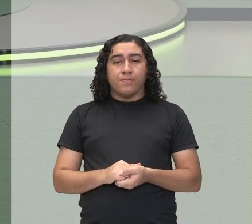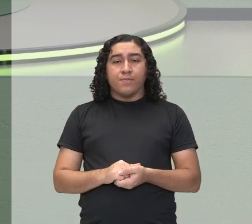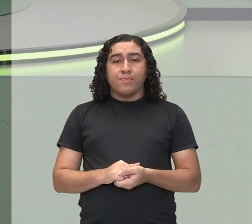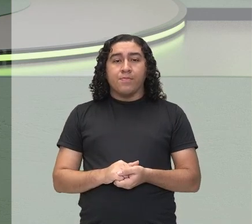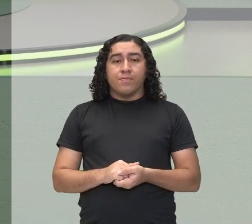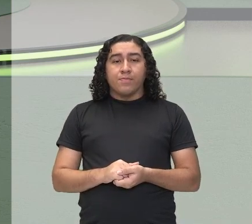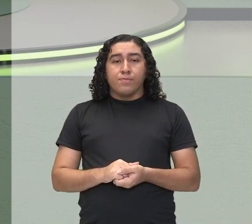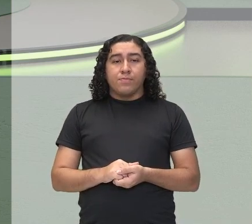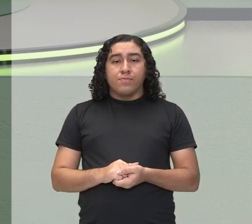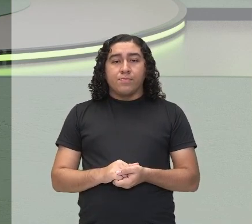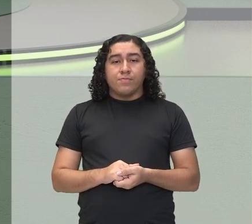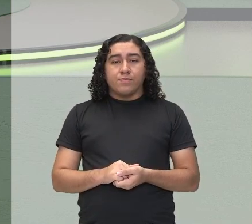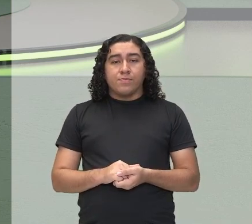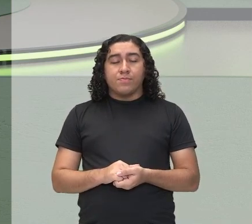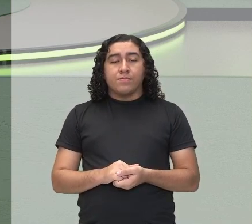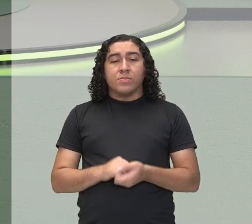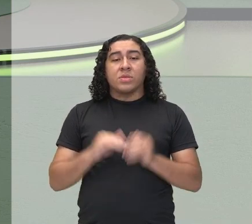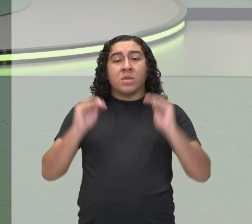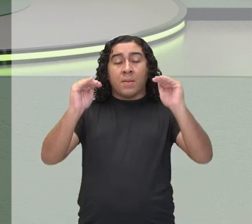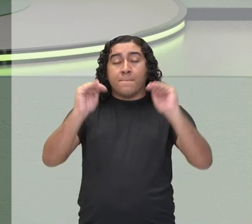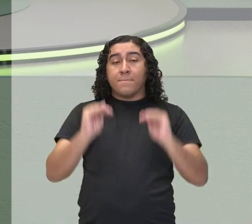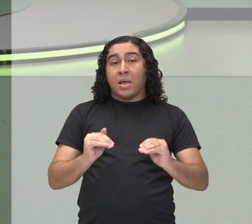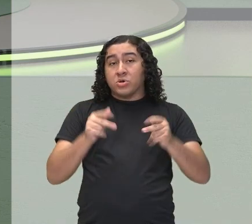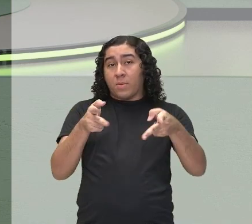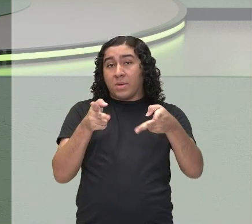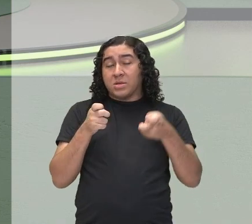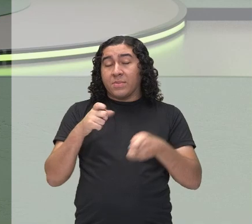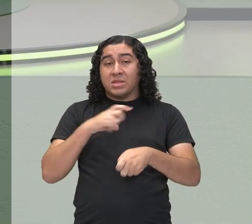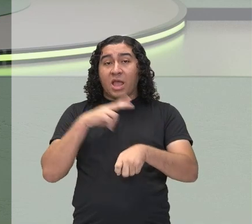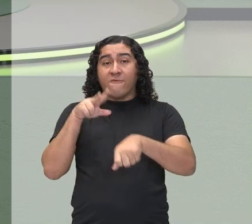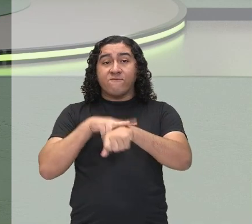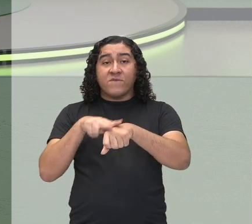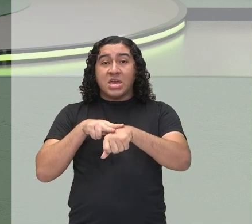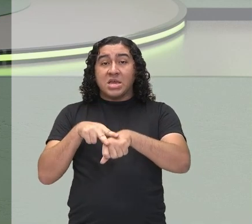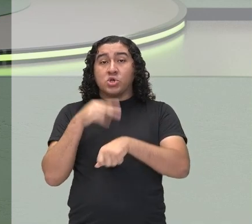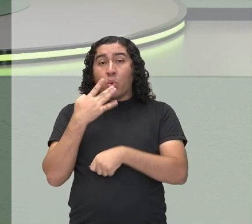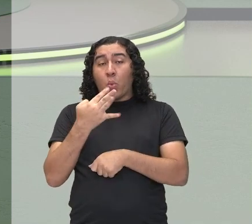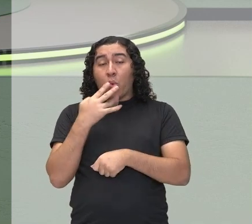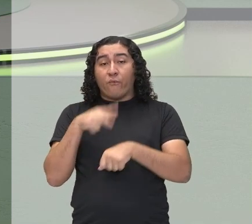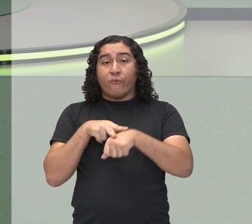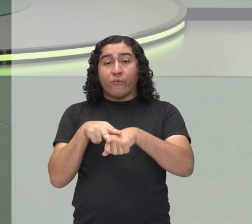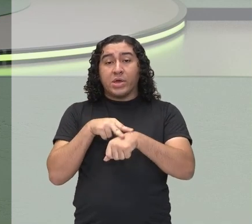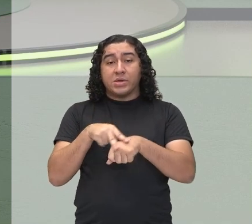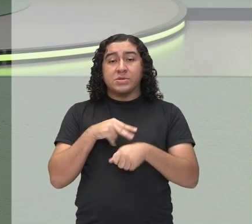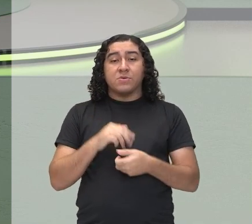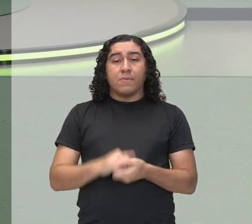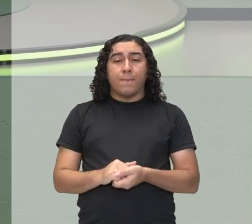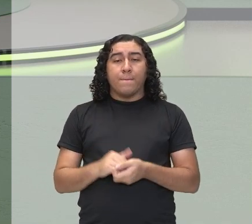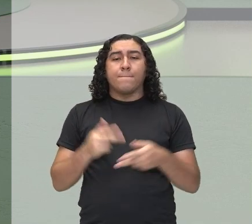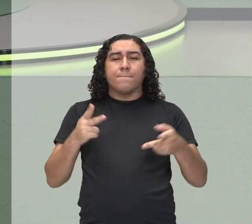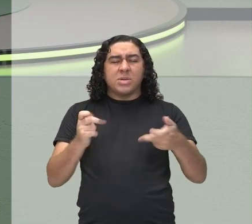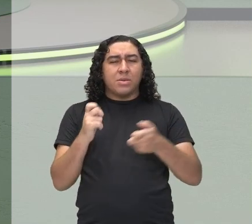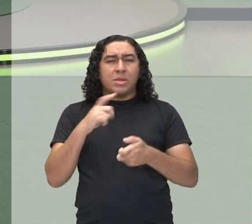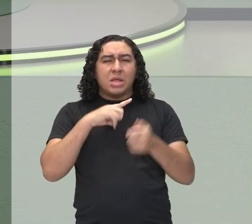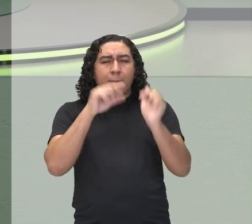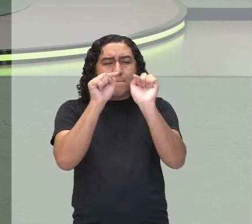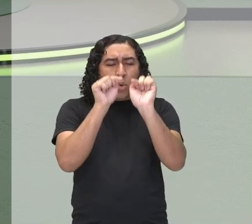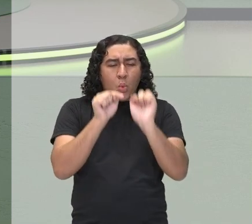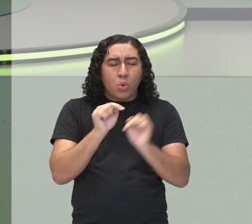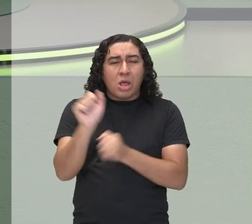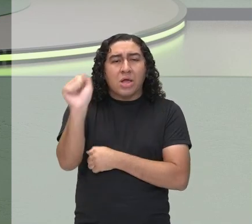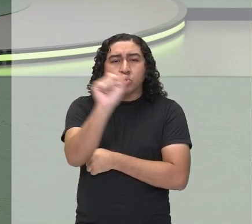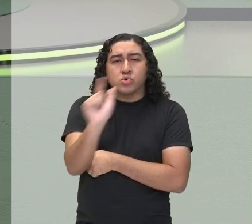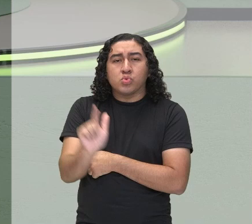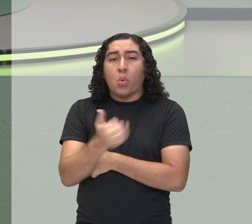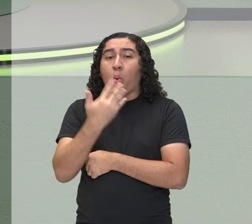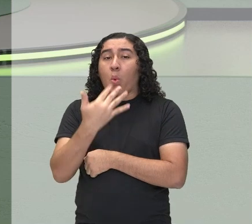observar o vaso linfático em verde. Esse vaso linfático, observe que tem pontinhos em azul descendo, ele